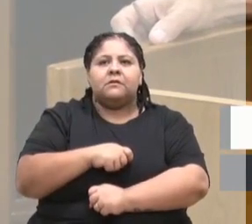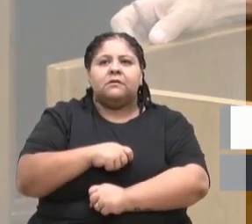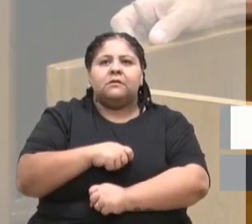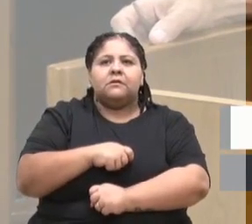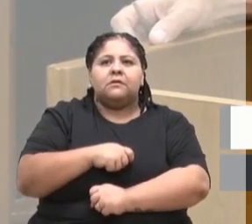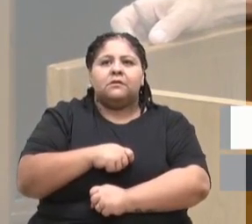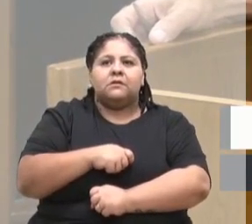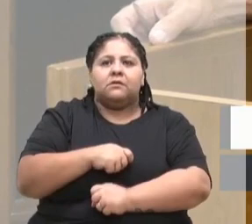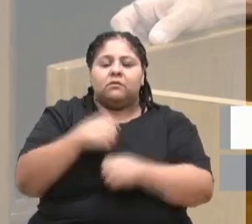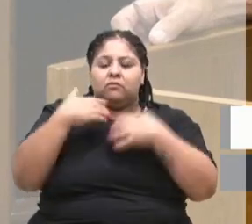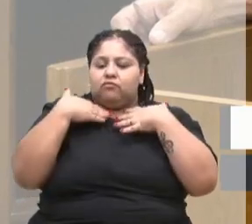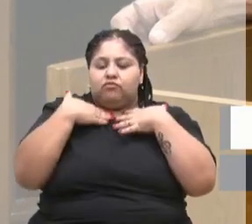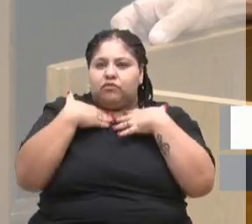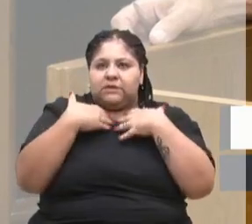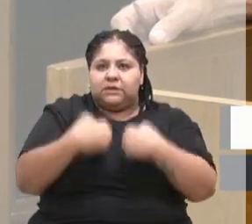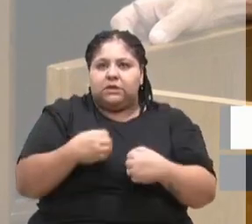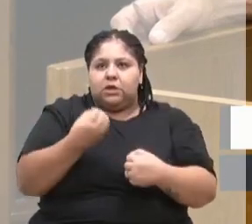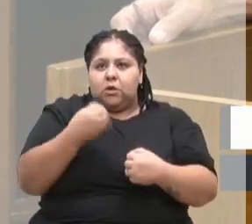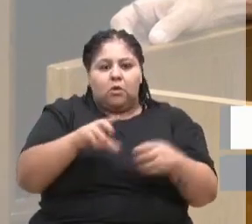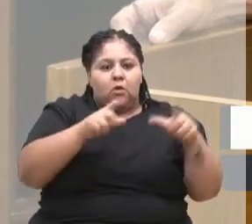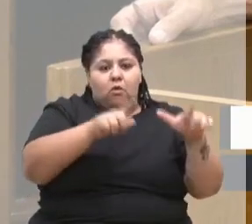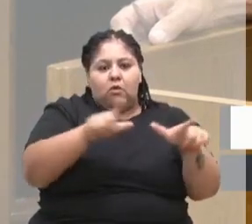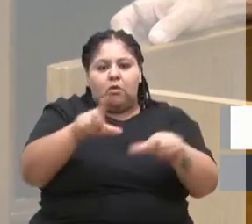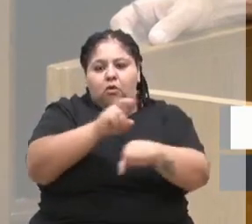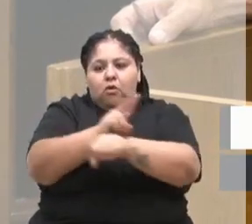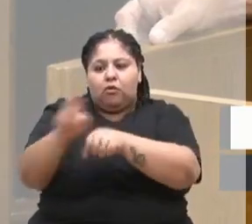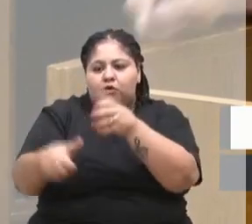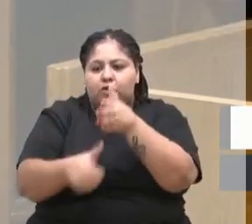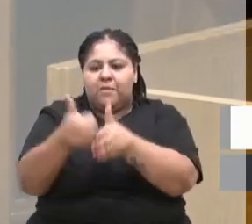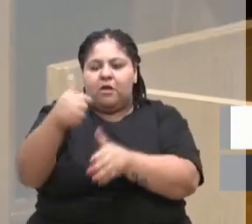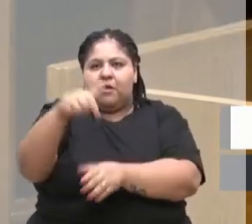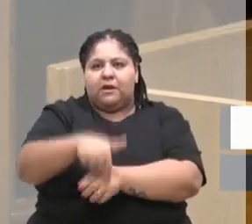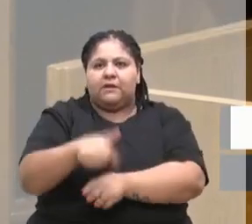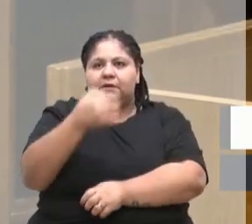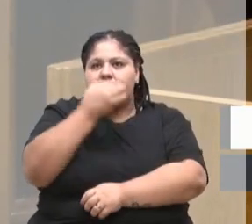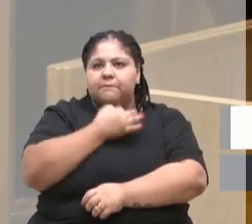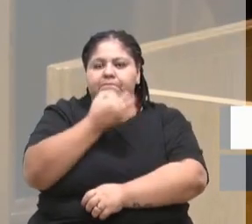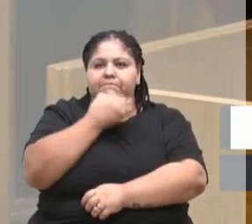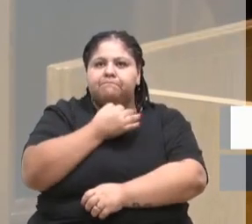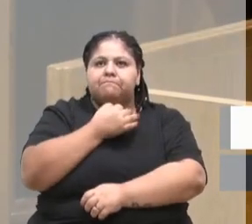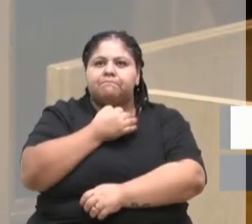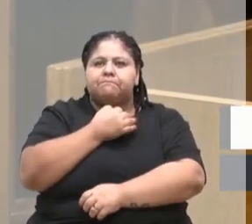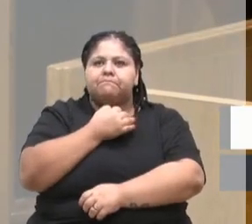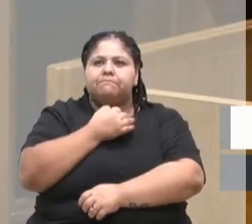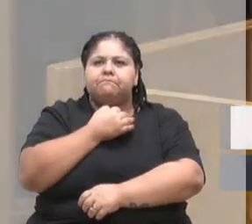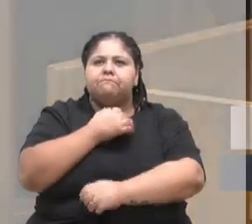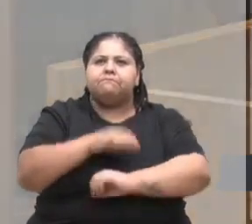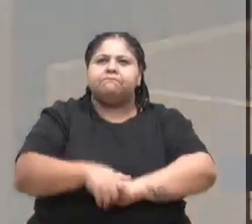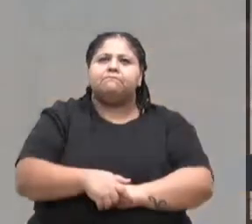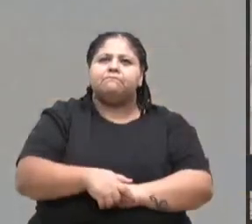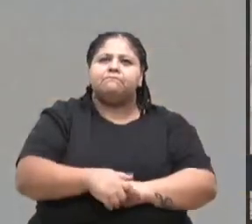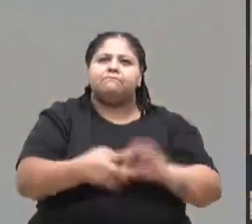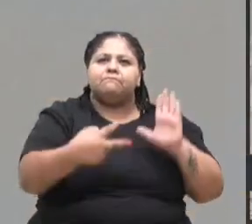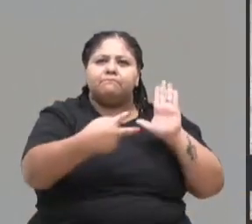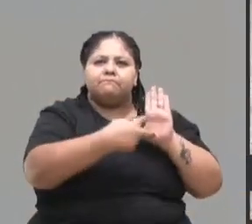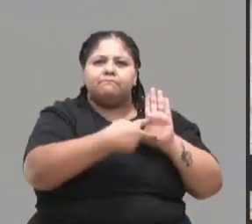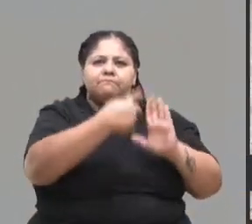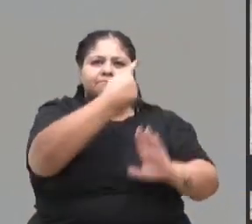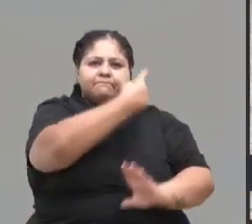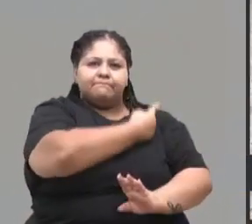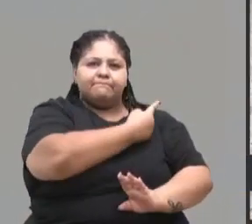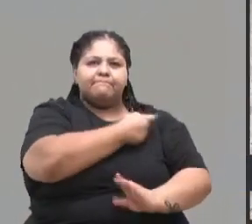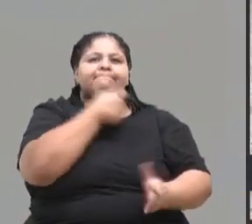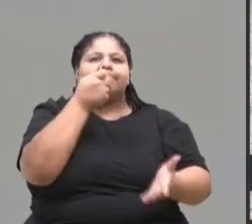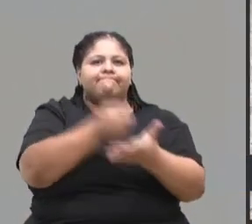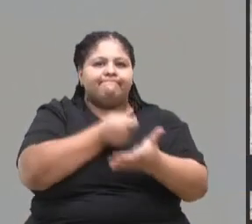uma secretaria ou algum setor que cuide melhor da nossa cidade. Voltando, fiação, é uma luta grande,